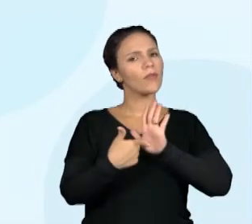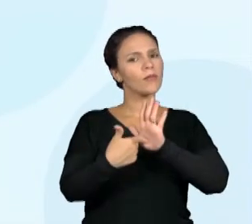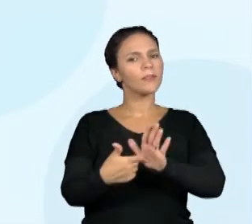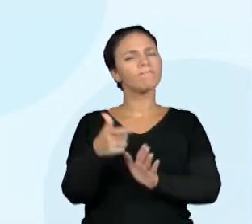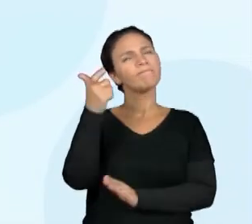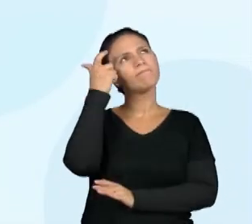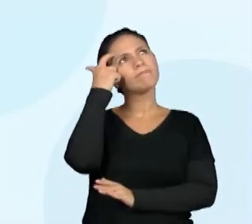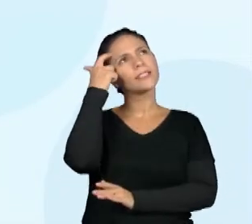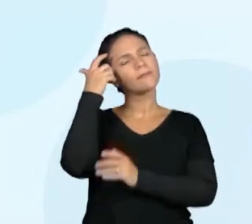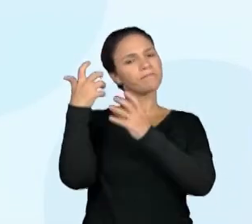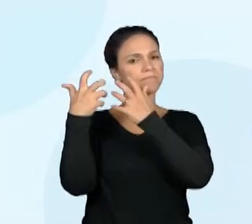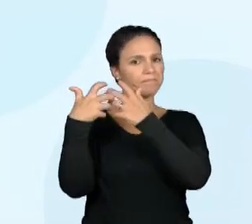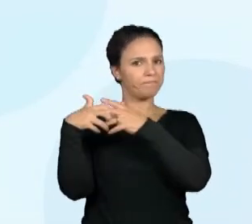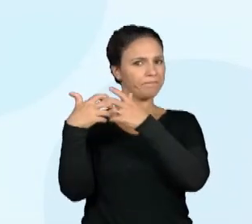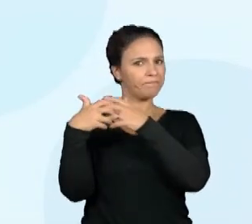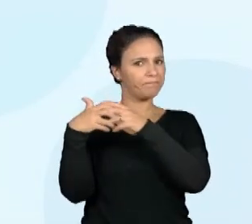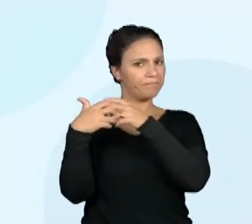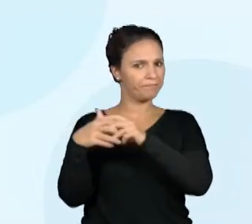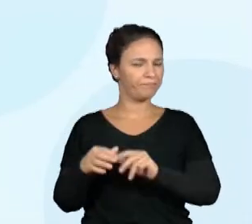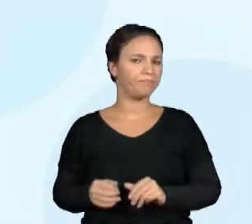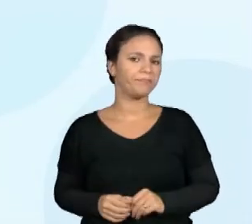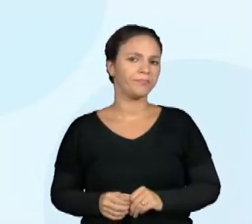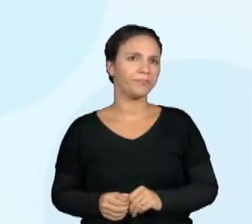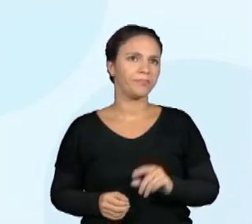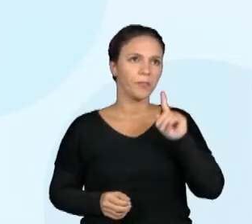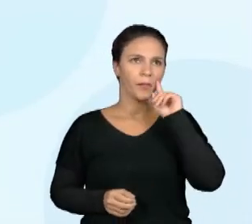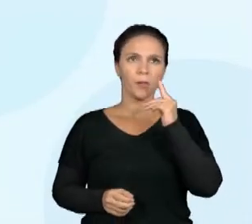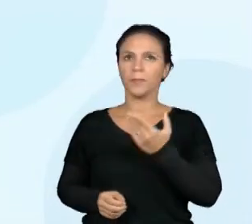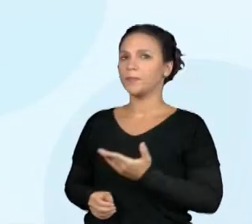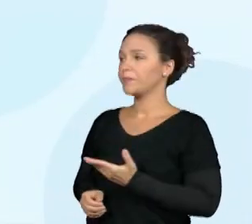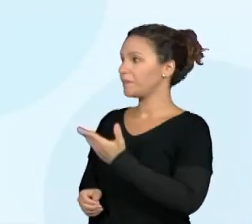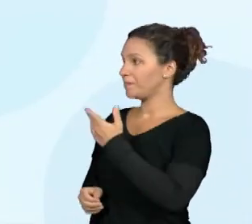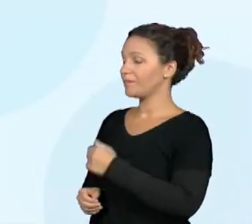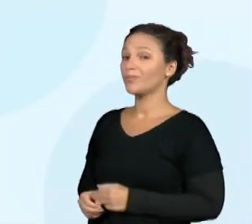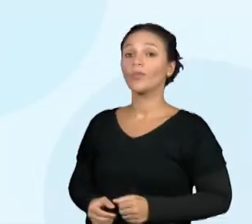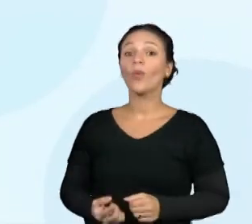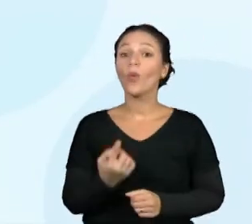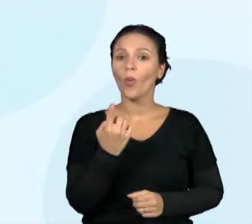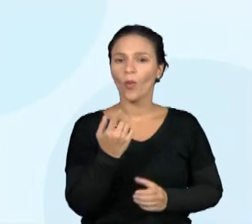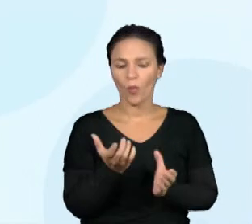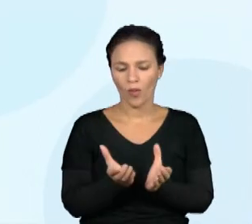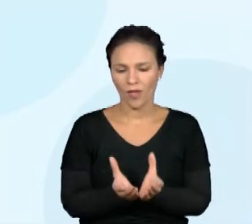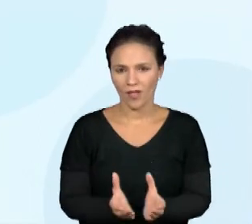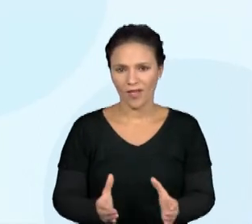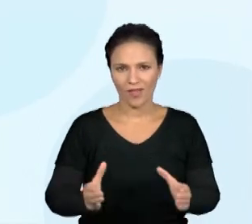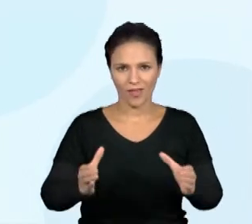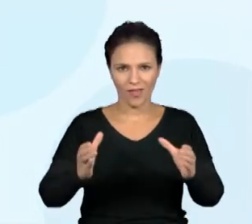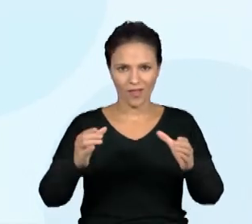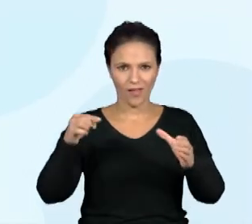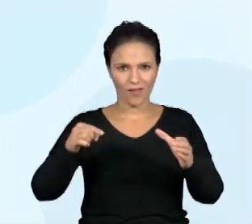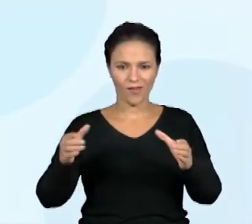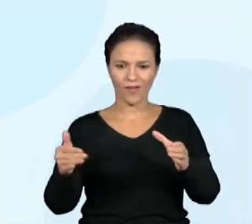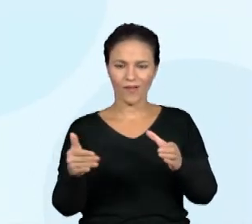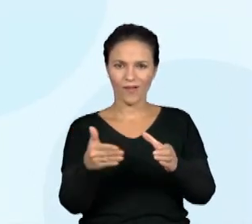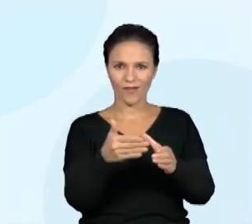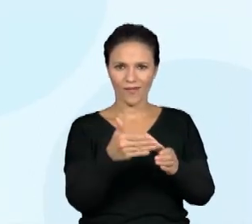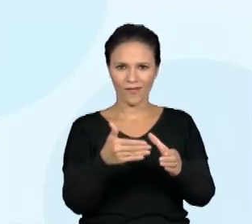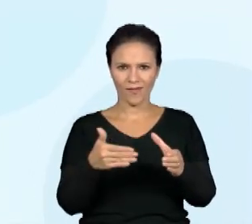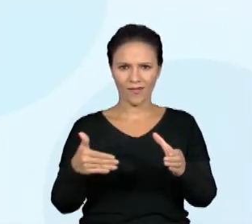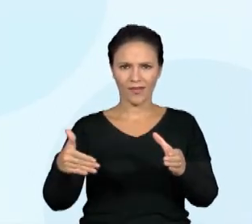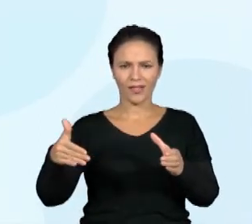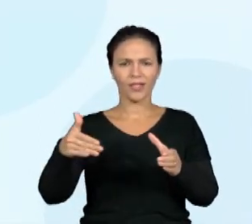pensar, uma situação problema. Olha lá, em um dos aquários dessa pet shop